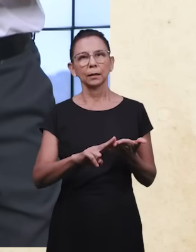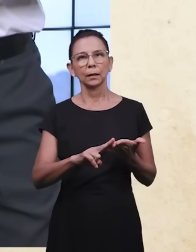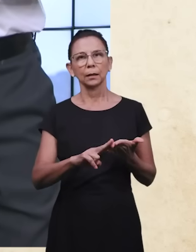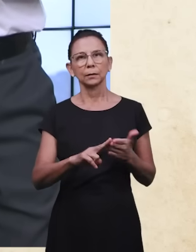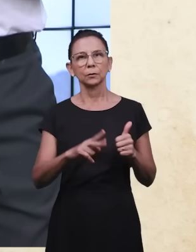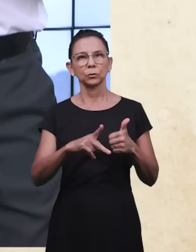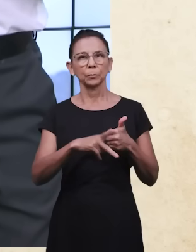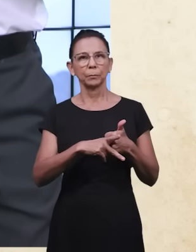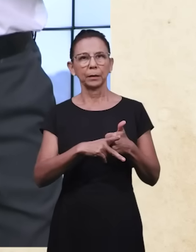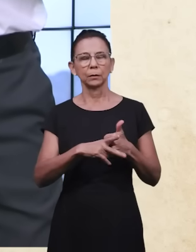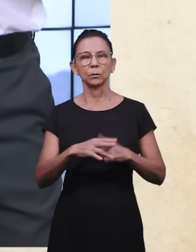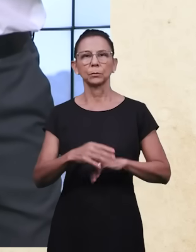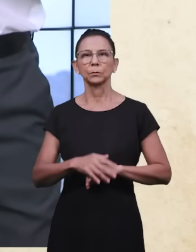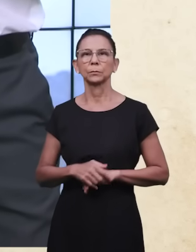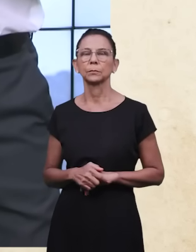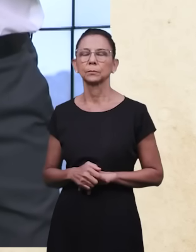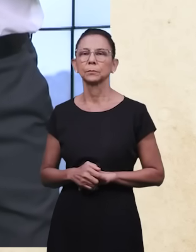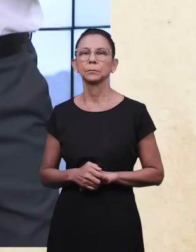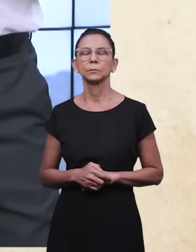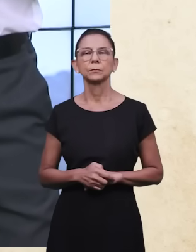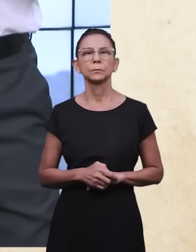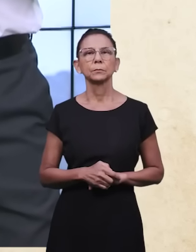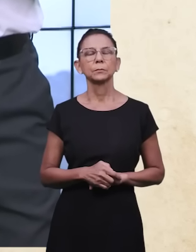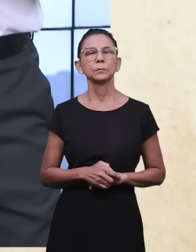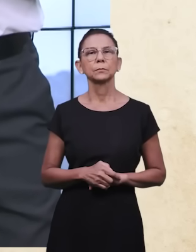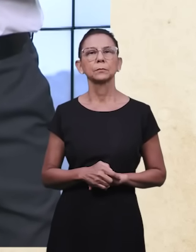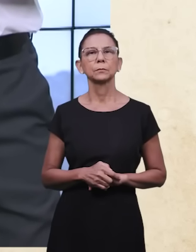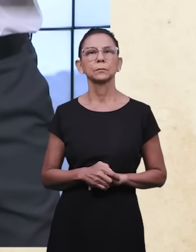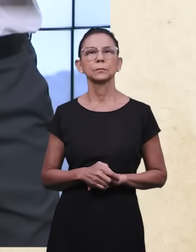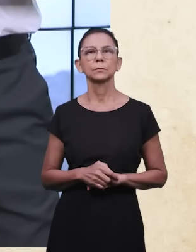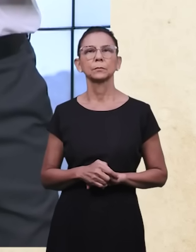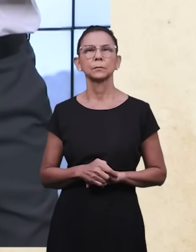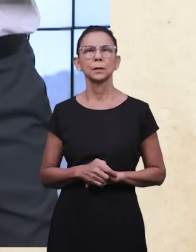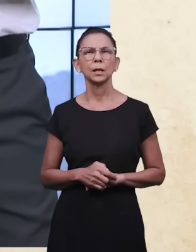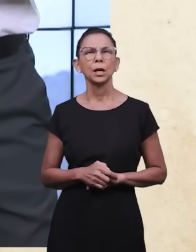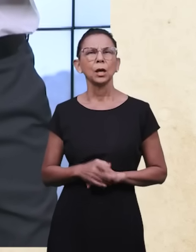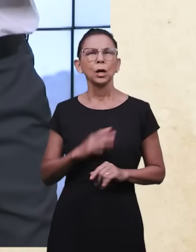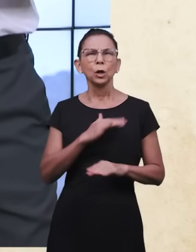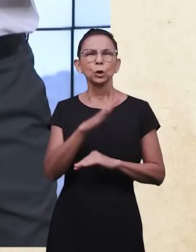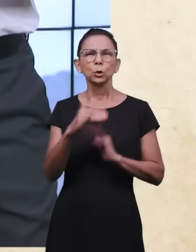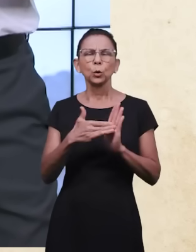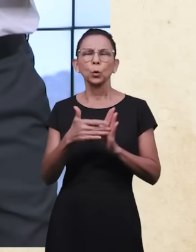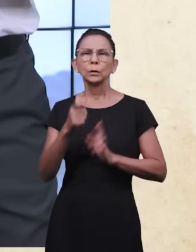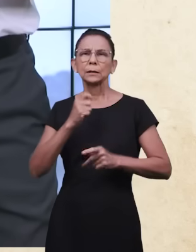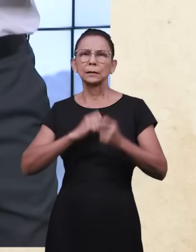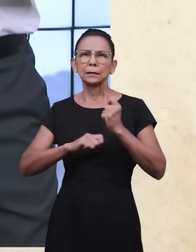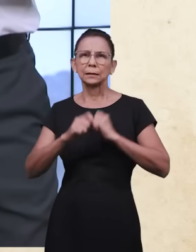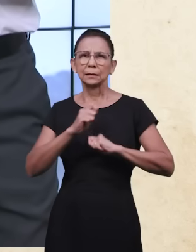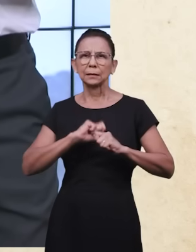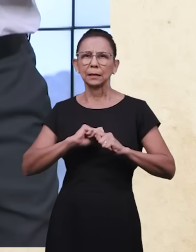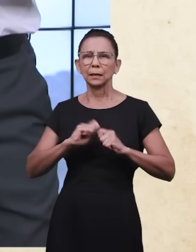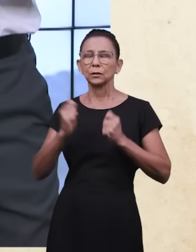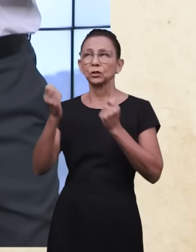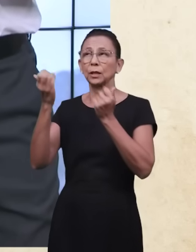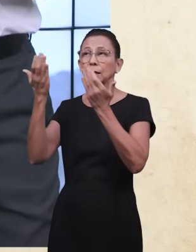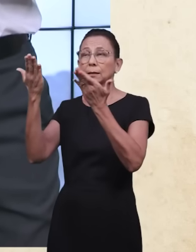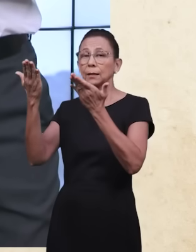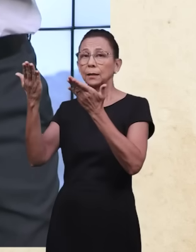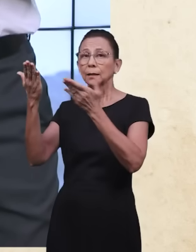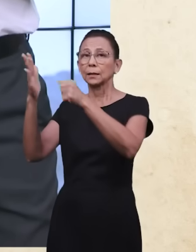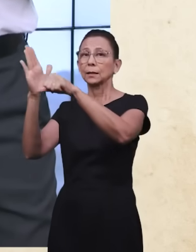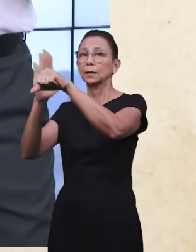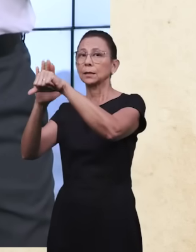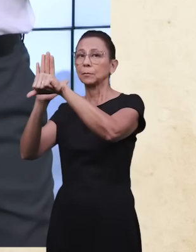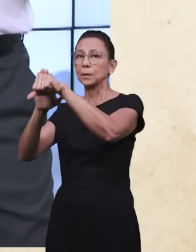apóstolo Pedro, lançando sobre ele toda a vossa ansiedade, porque ele tem cuidado